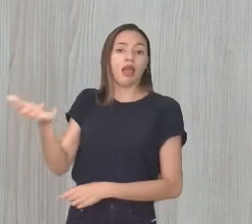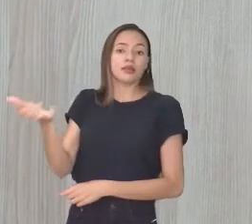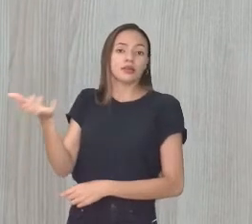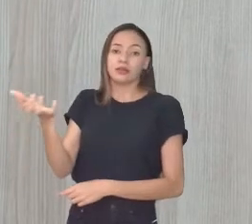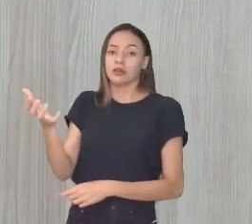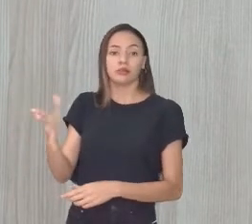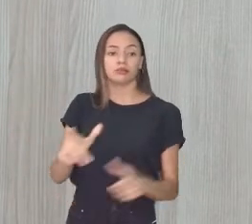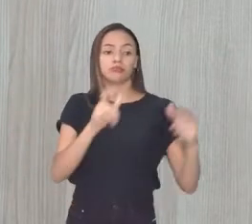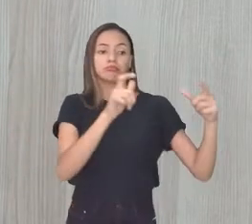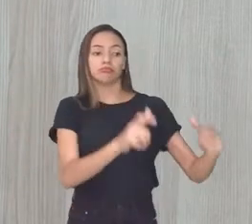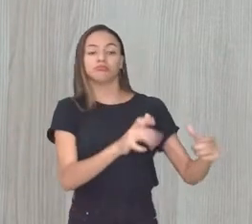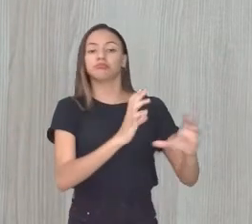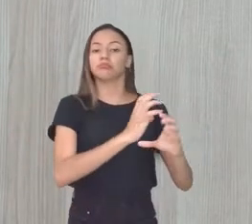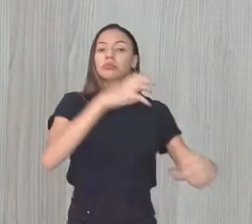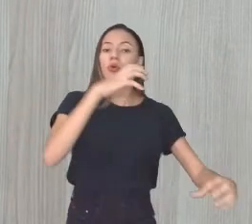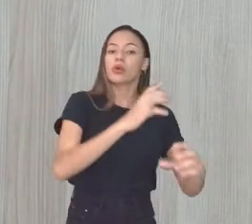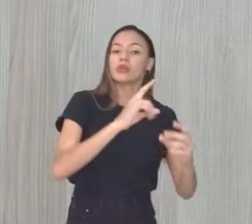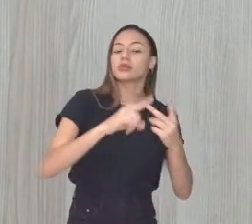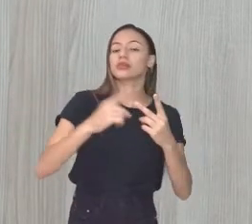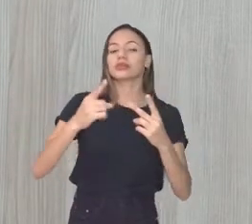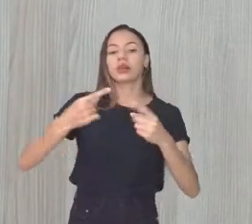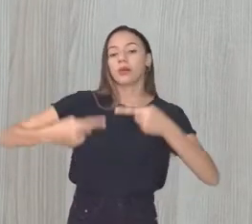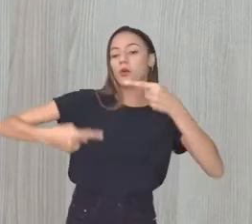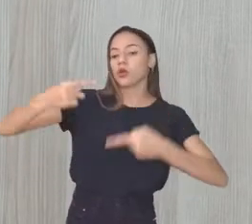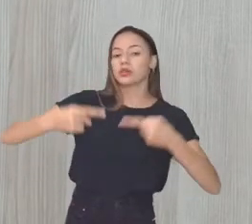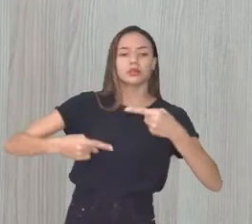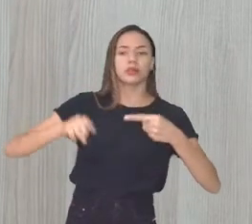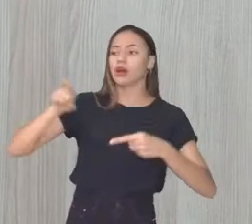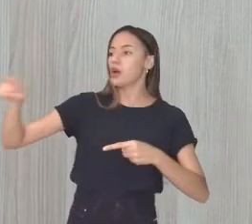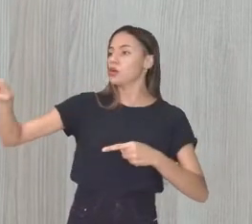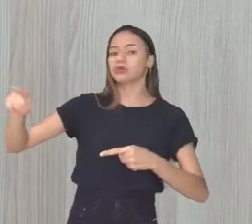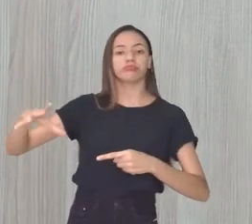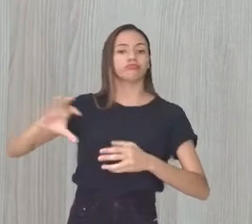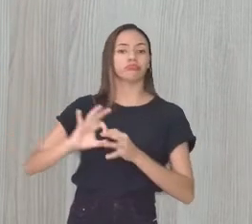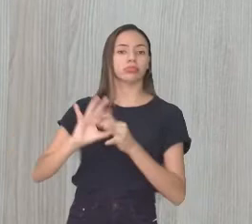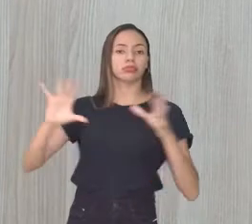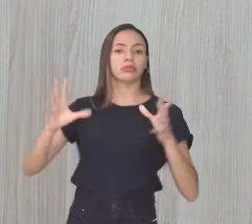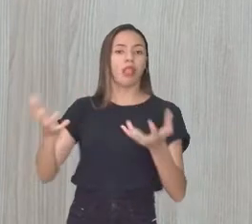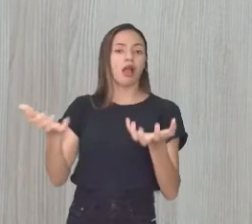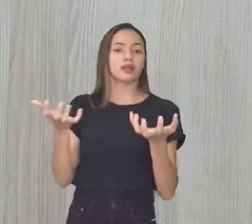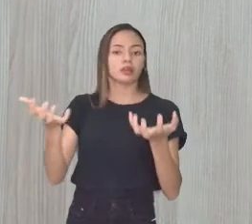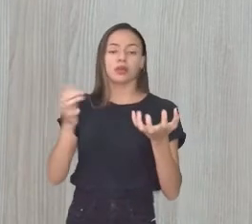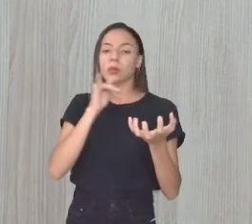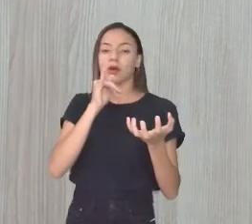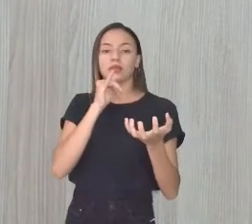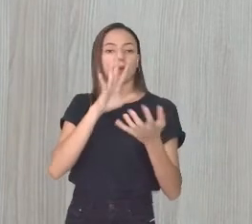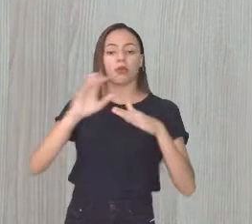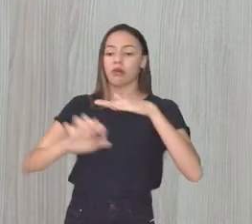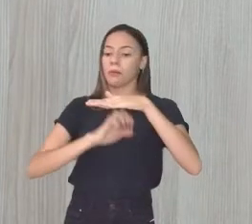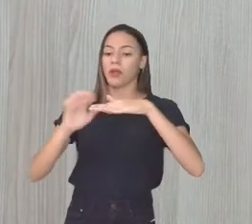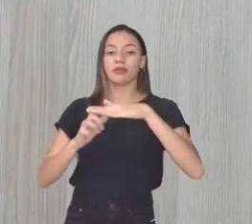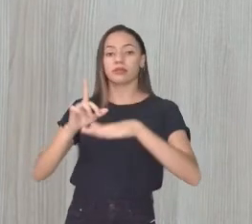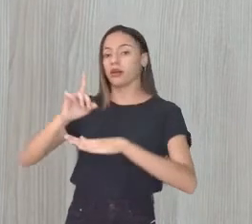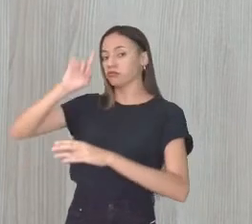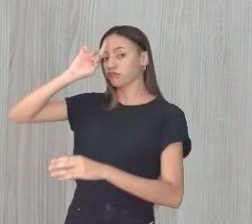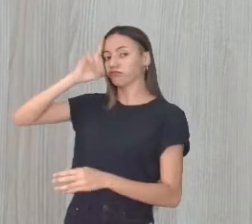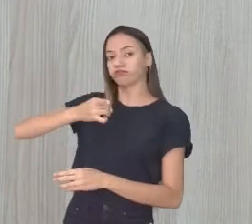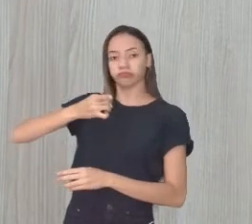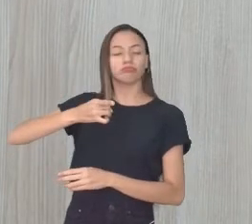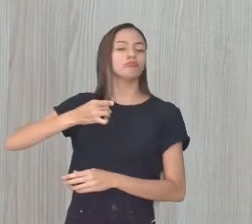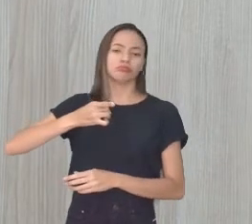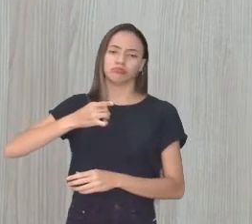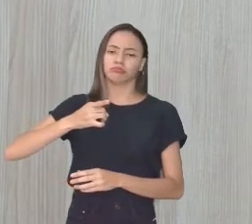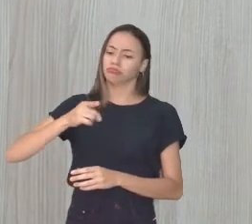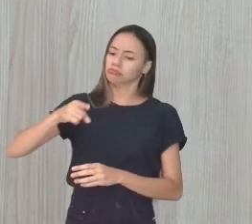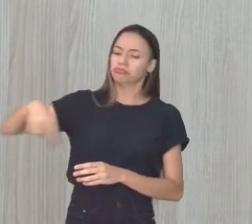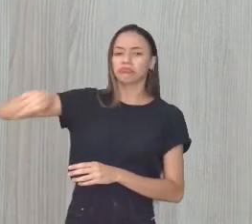na engenharia, né? Seja onde ela quiser, né? Numa liderança, numa empresa, na frente de uma empresa, tudo isso é